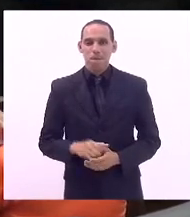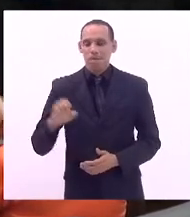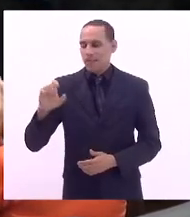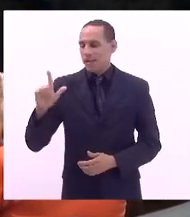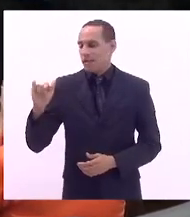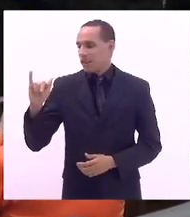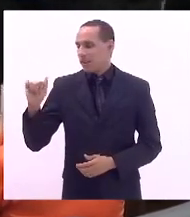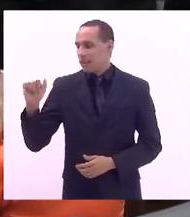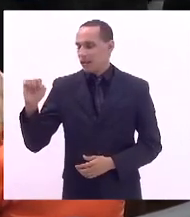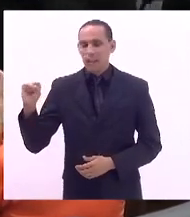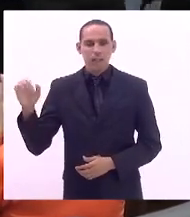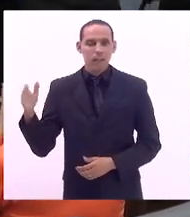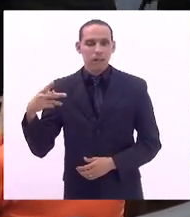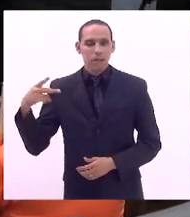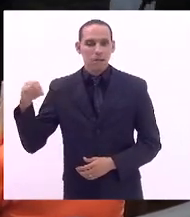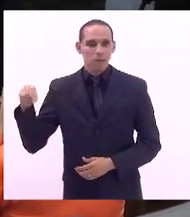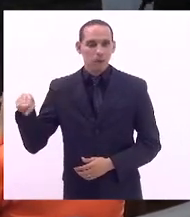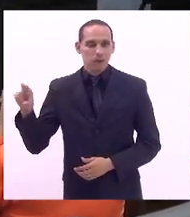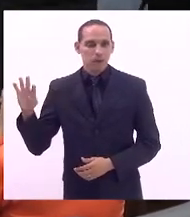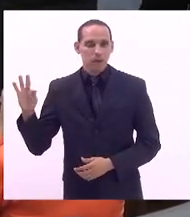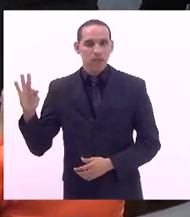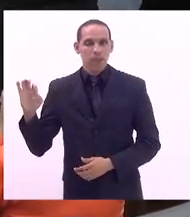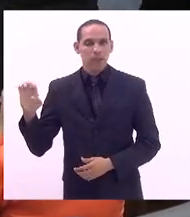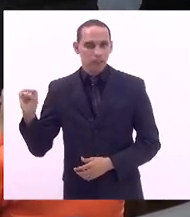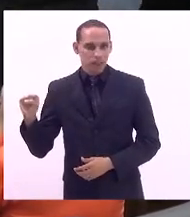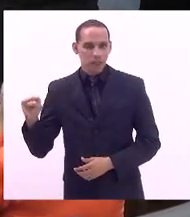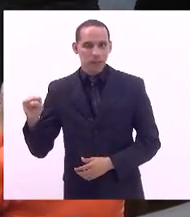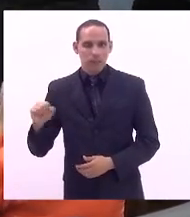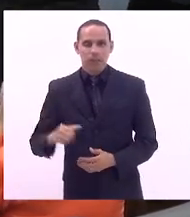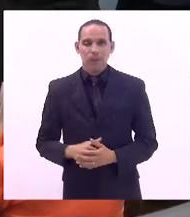Elias Pontes de Cerqueira